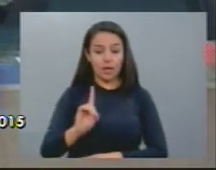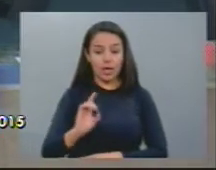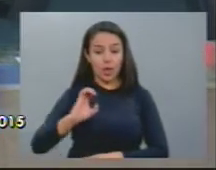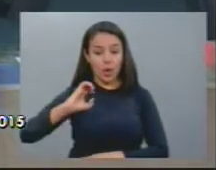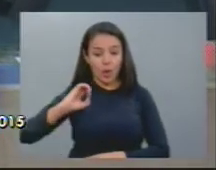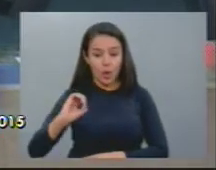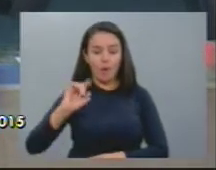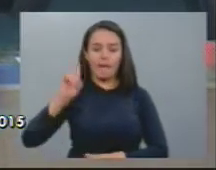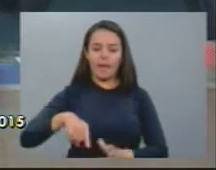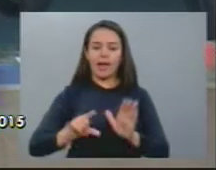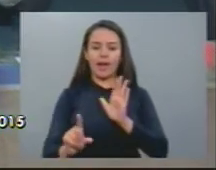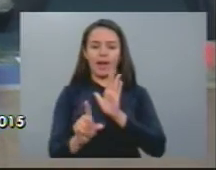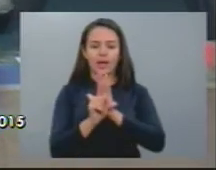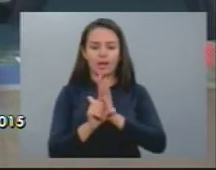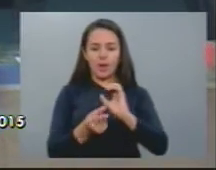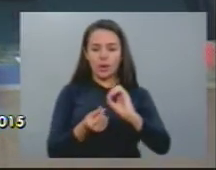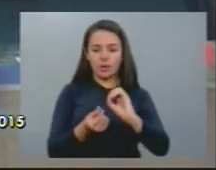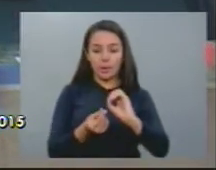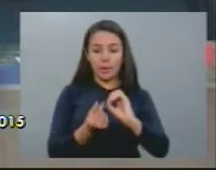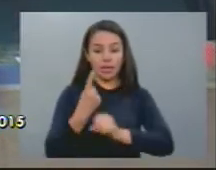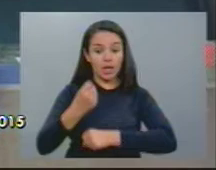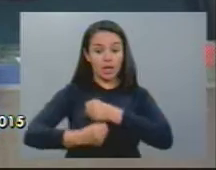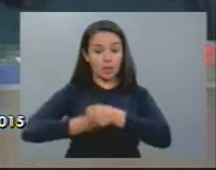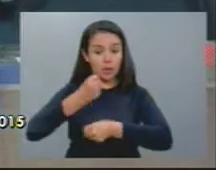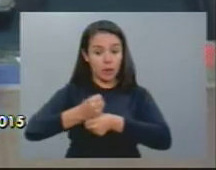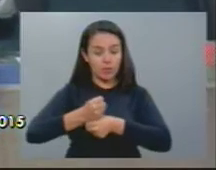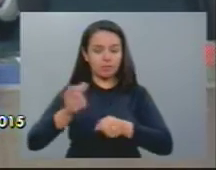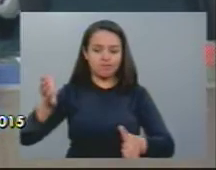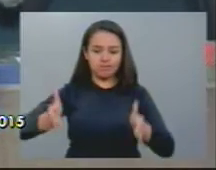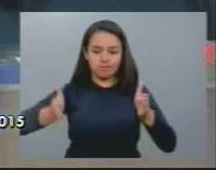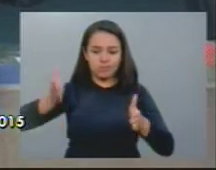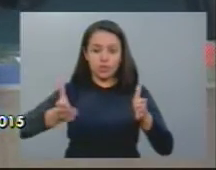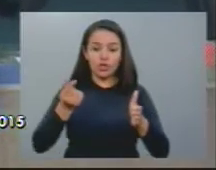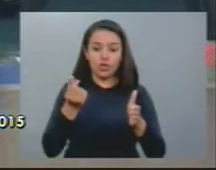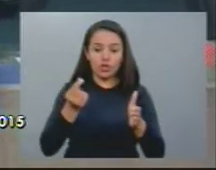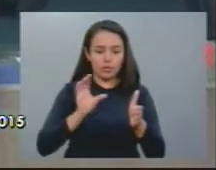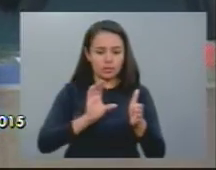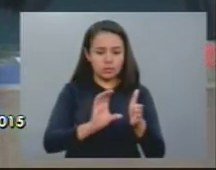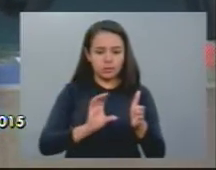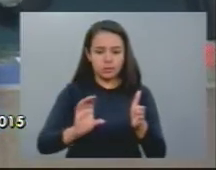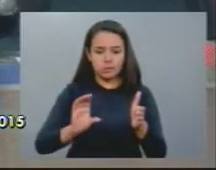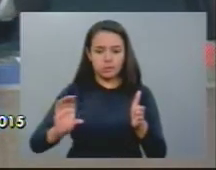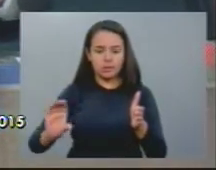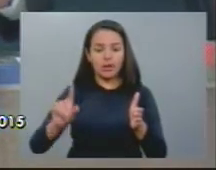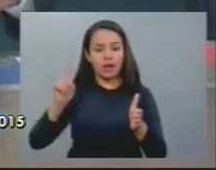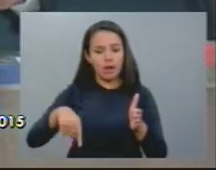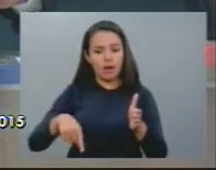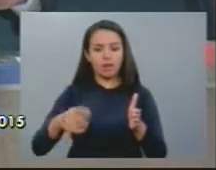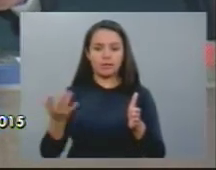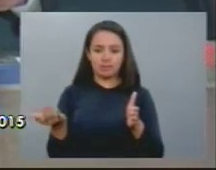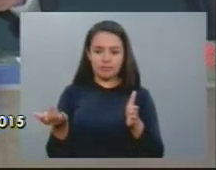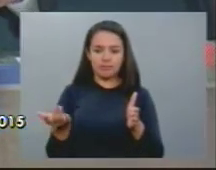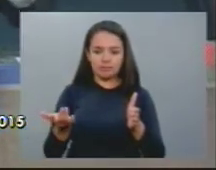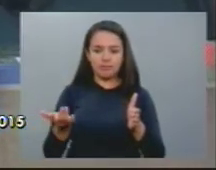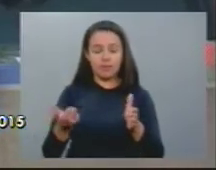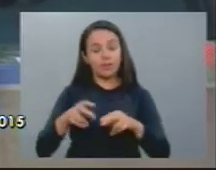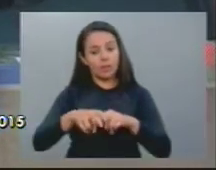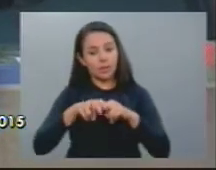lei orçamentária. Portanto, tudo que o senhor está propondo nessas emendas já